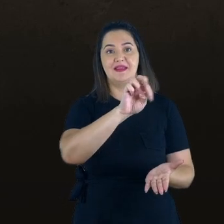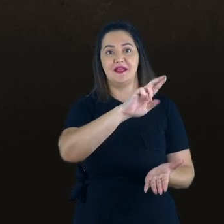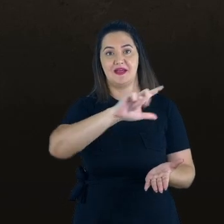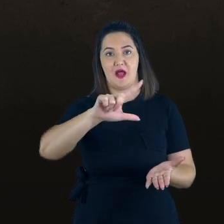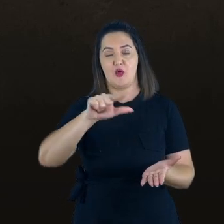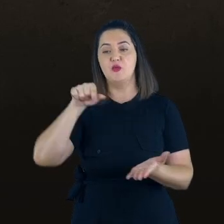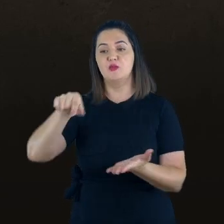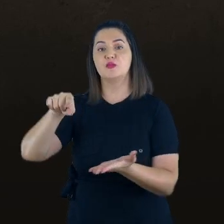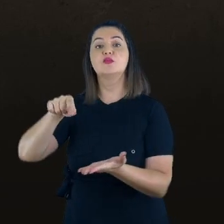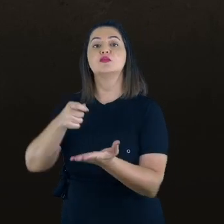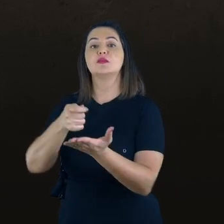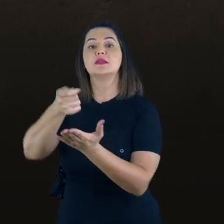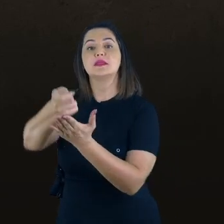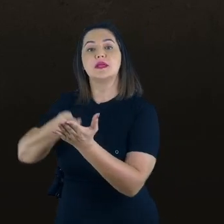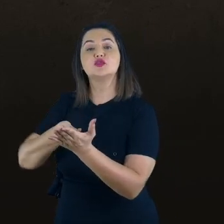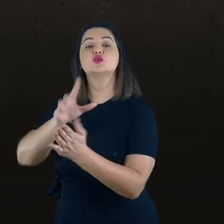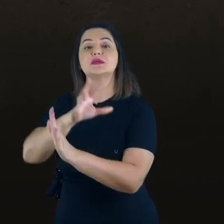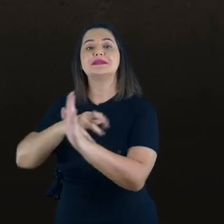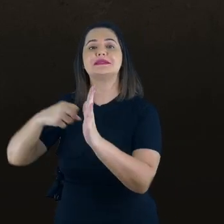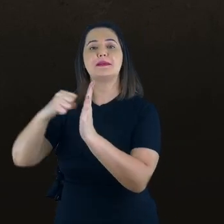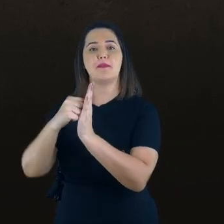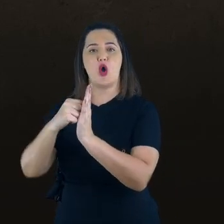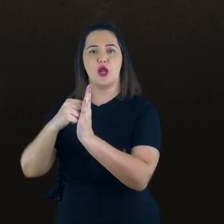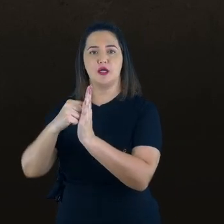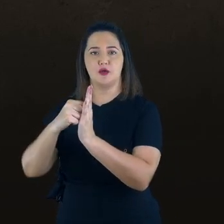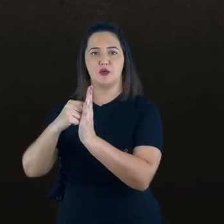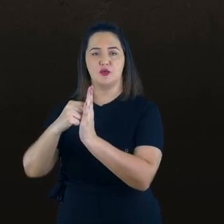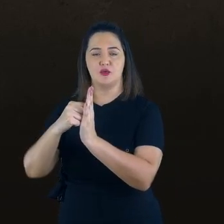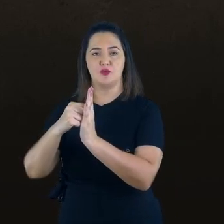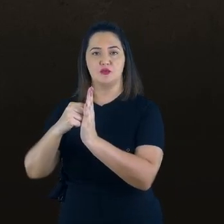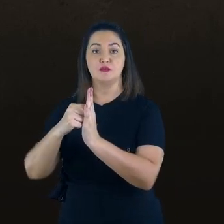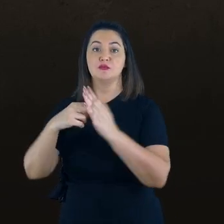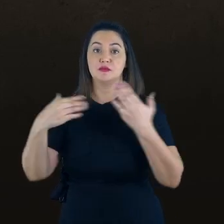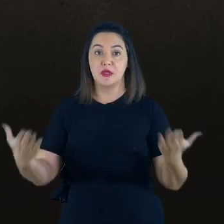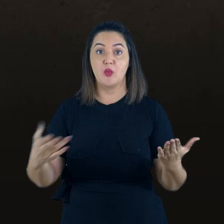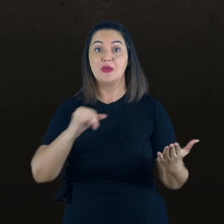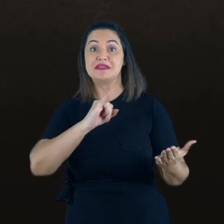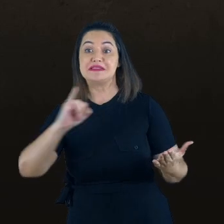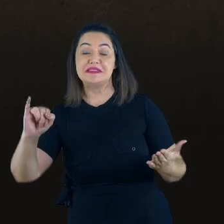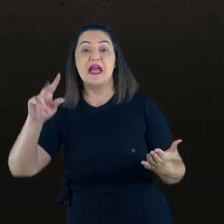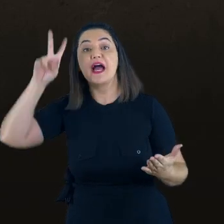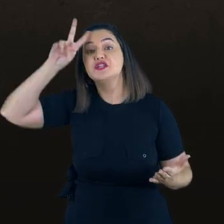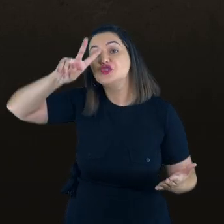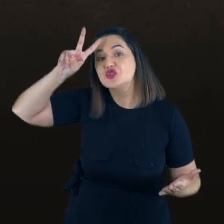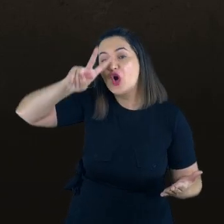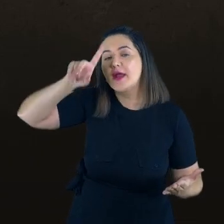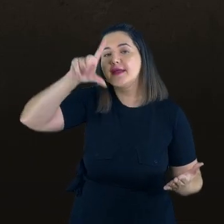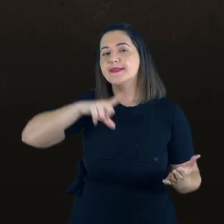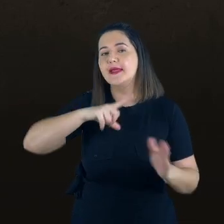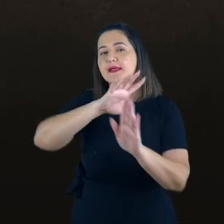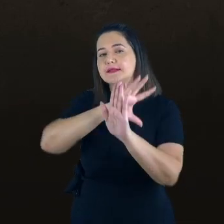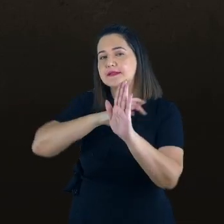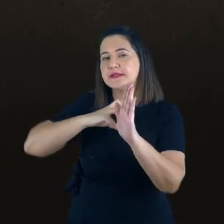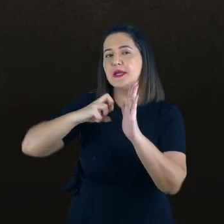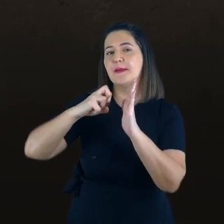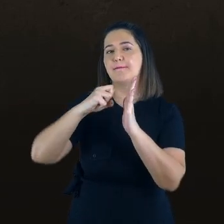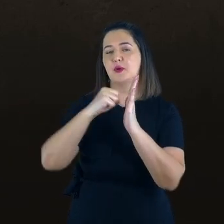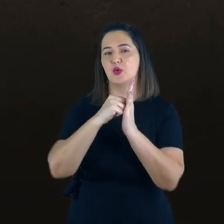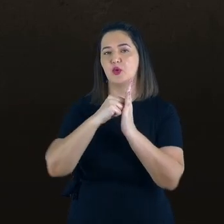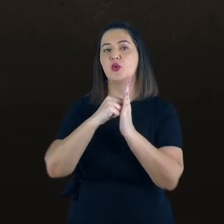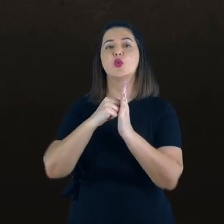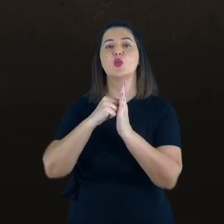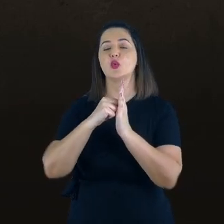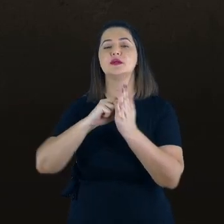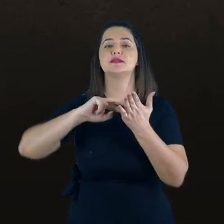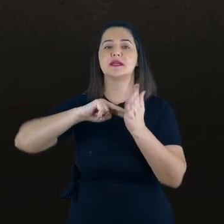um evento ou uma série de eventos de um caráter histórico é anunciado historicamente, naturalmente, espera que o